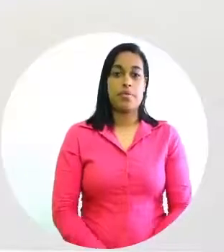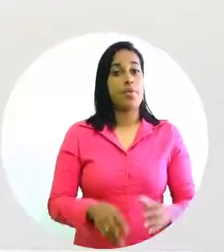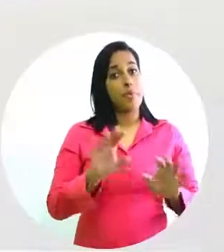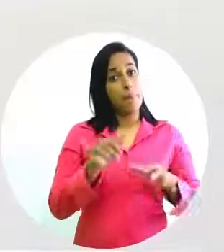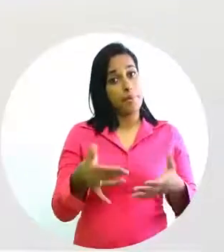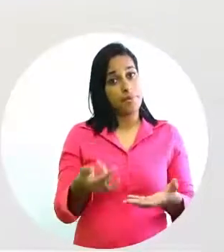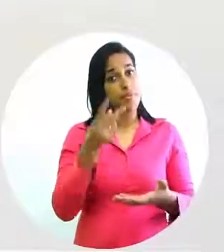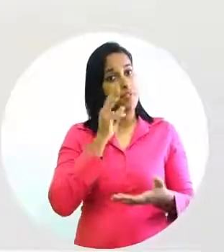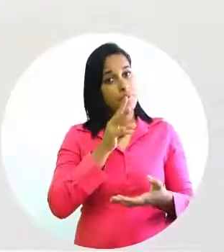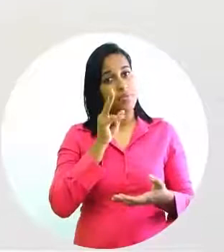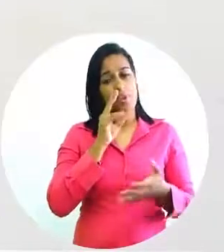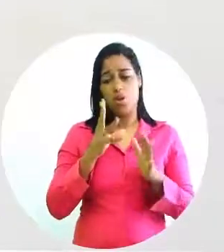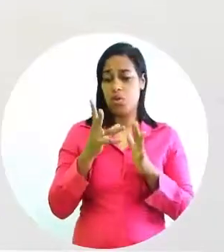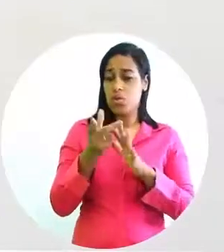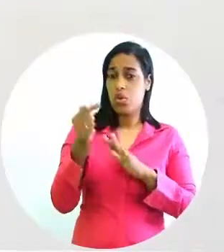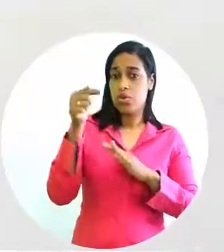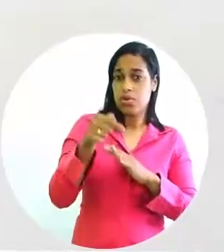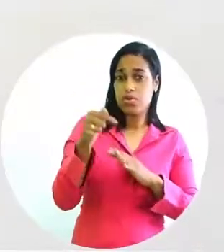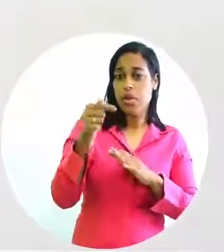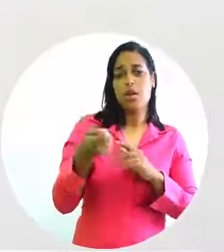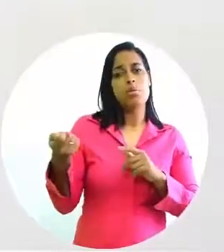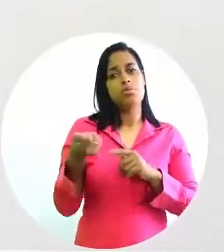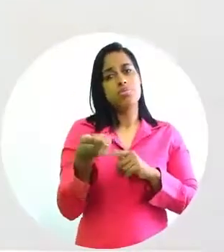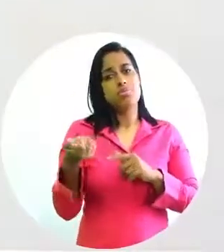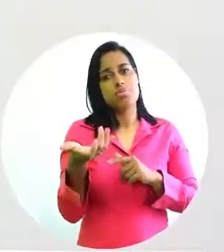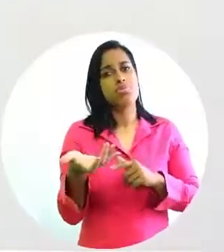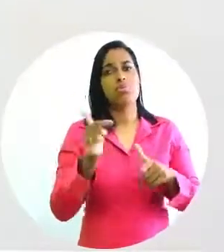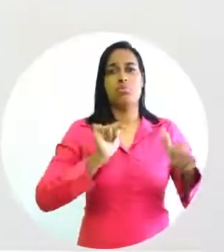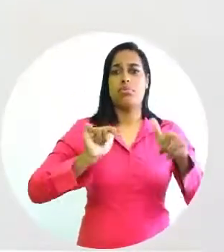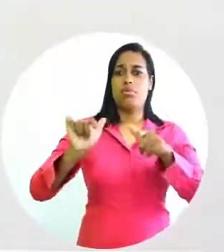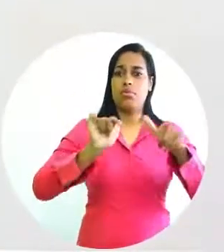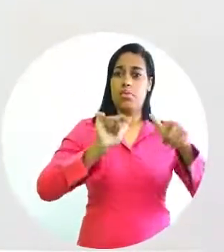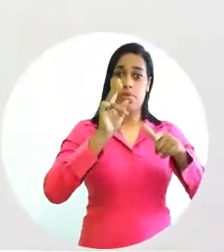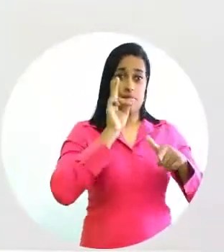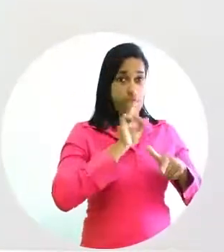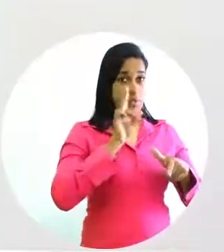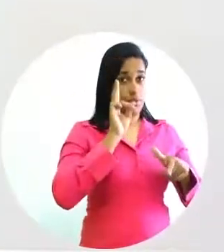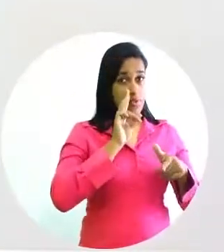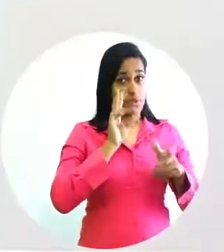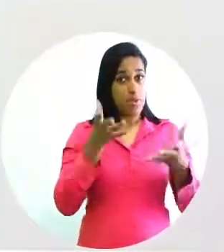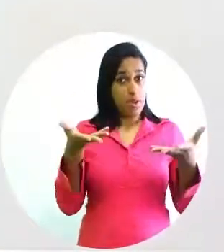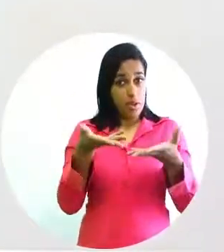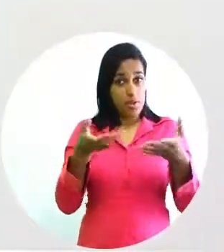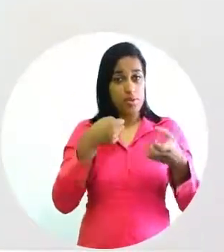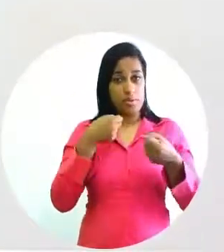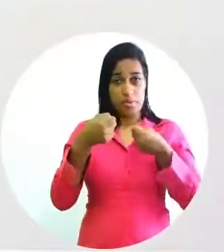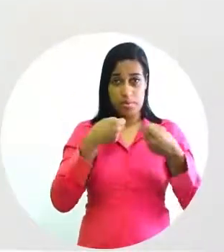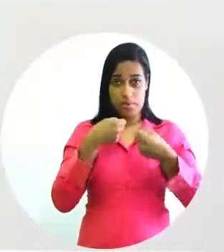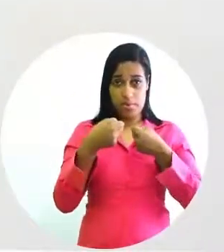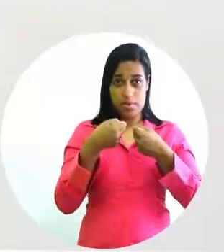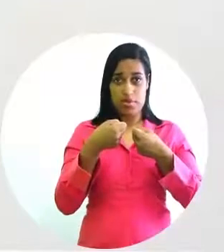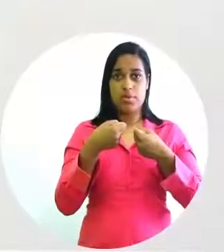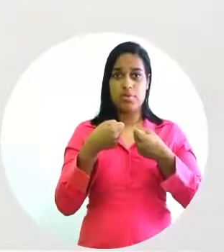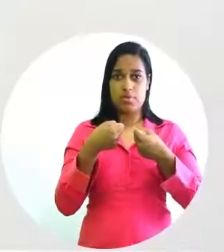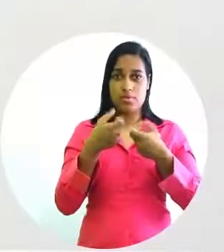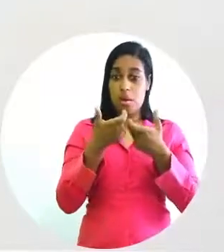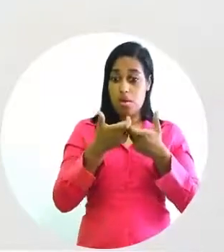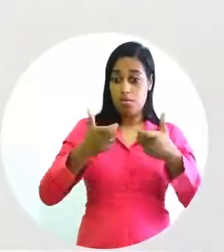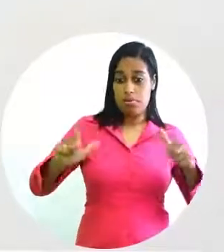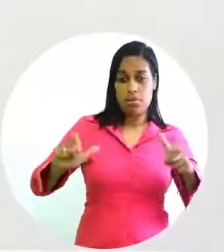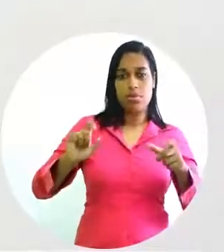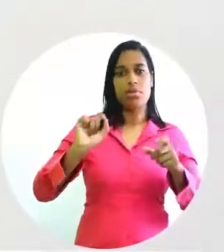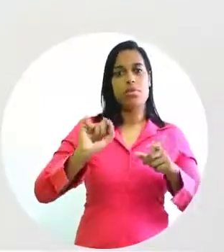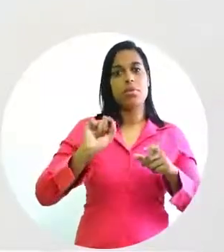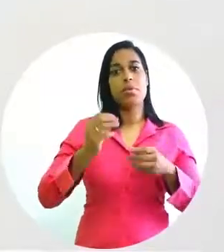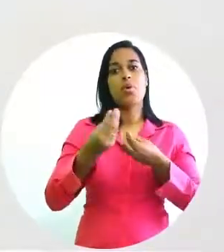Pois é, gente. Todos esses procedimentos e ações que vocês acabaram de assistir na reportagem lhe dão uma dimensão